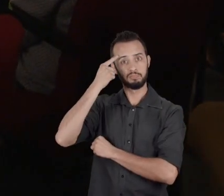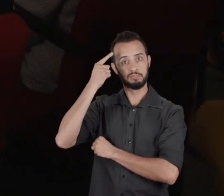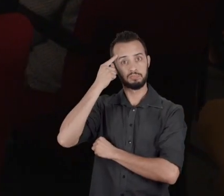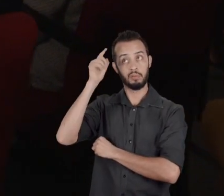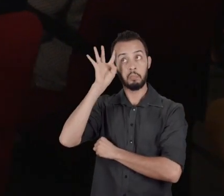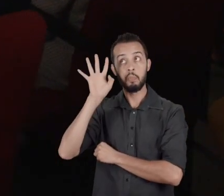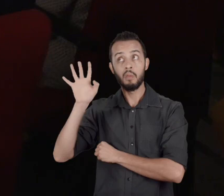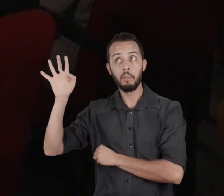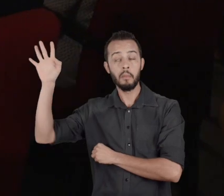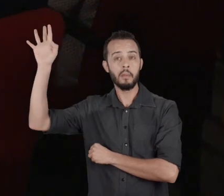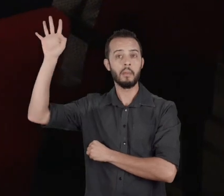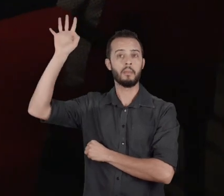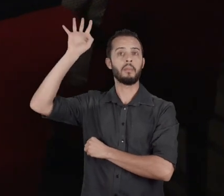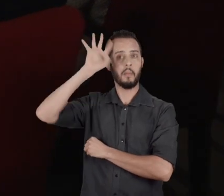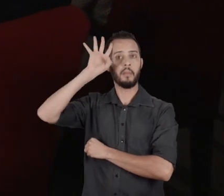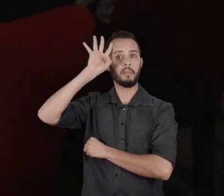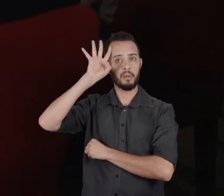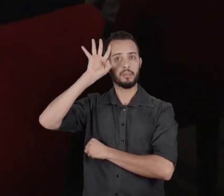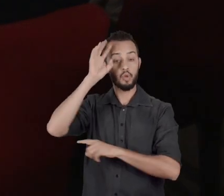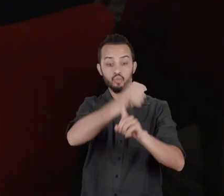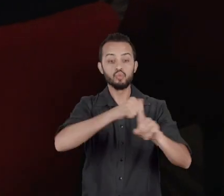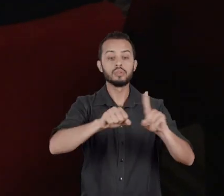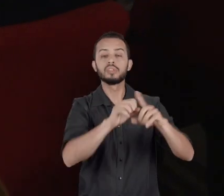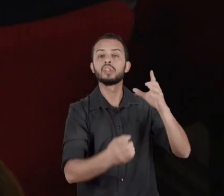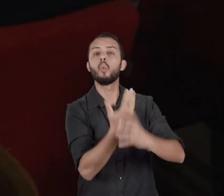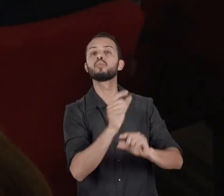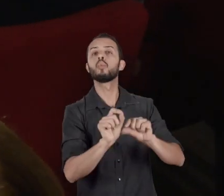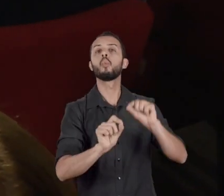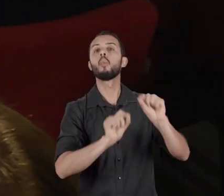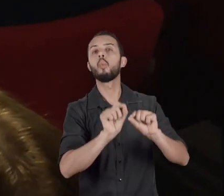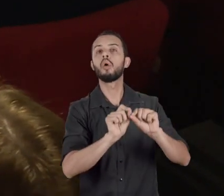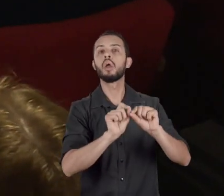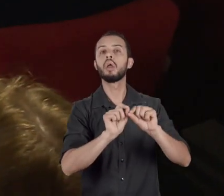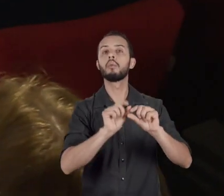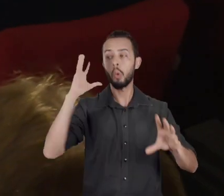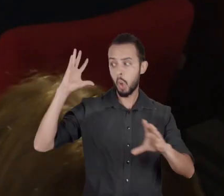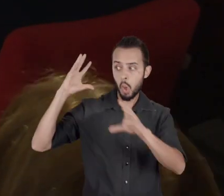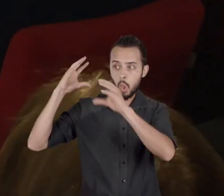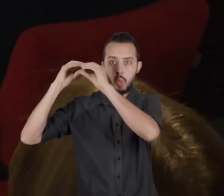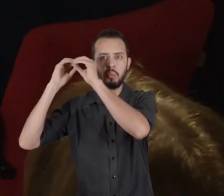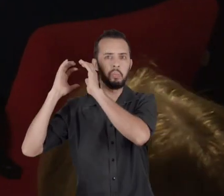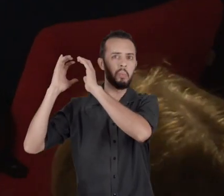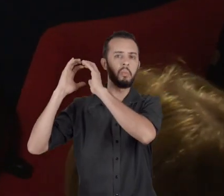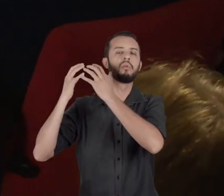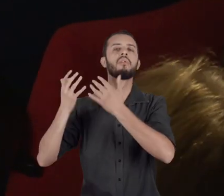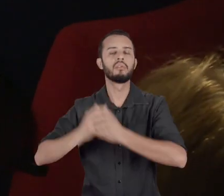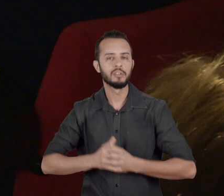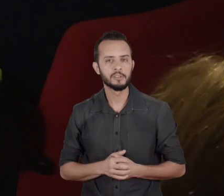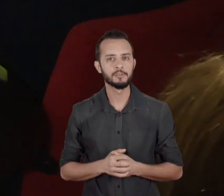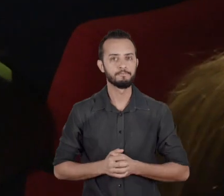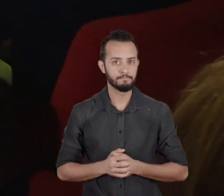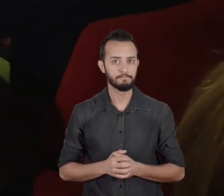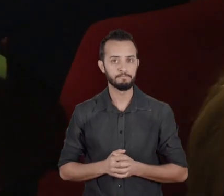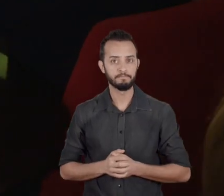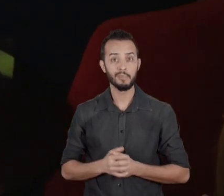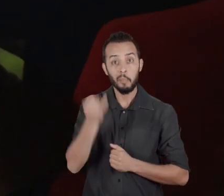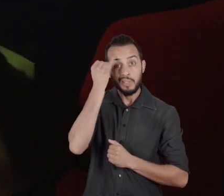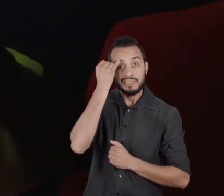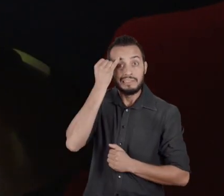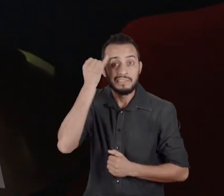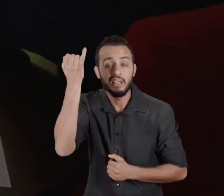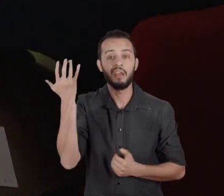pensável, imaginável. O que teve que acontecer na sociedade para que isso acontecesse? Por que